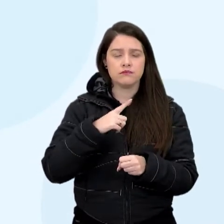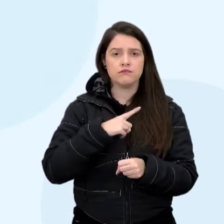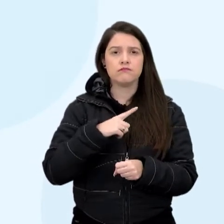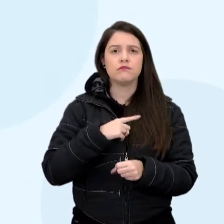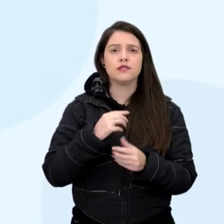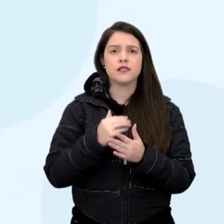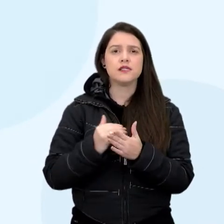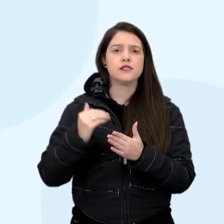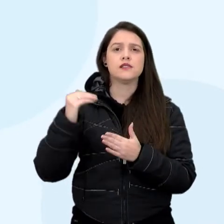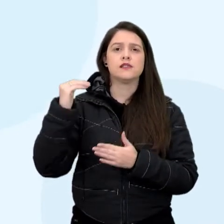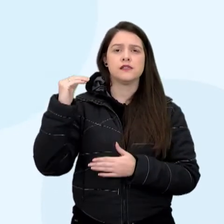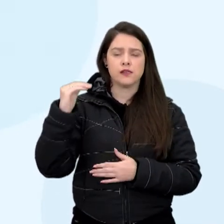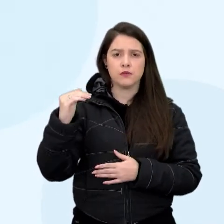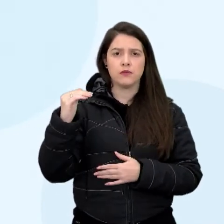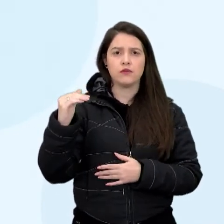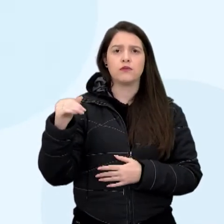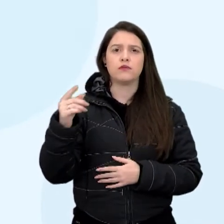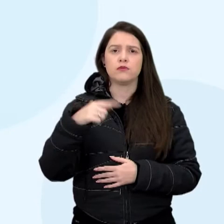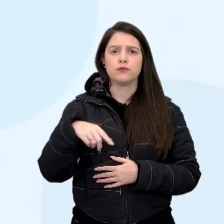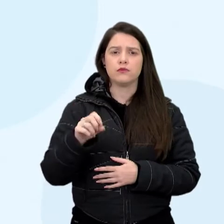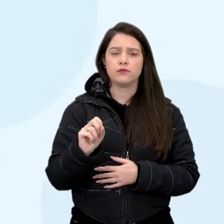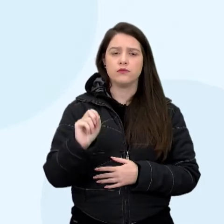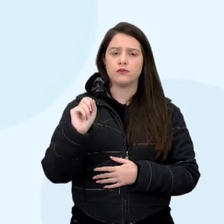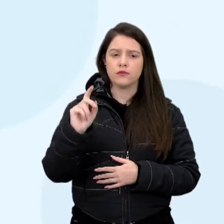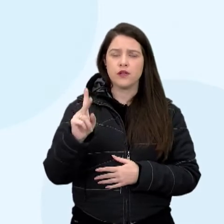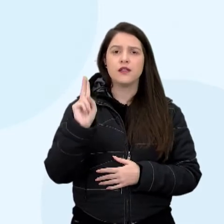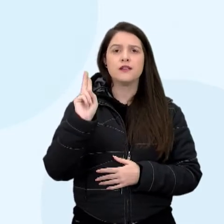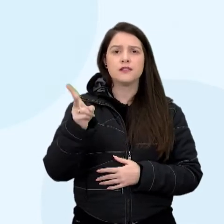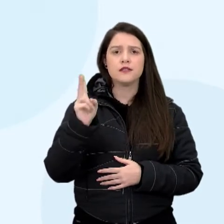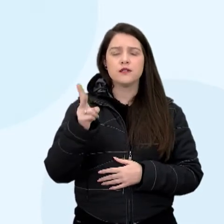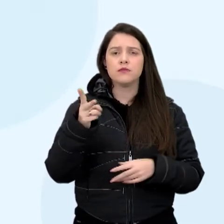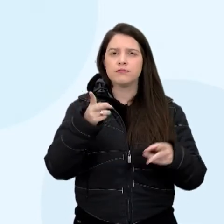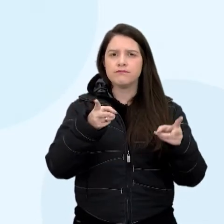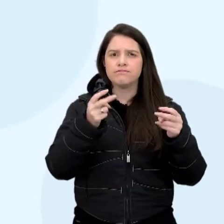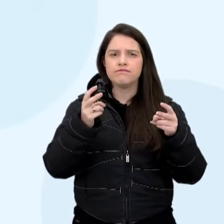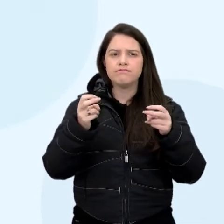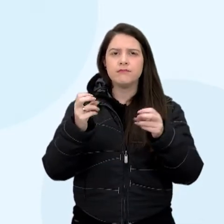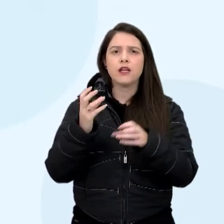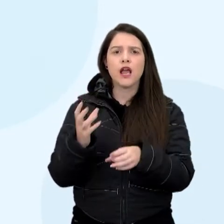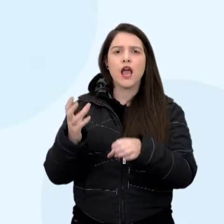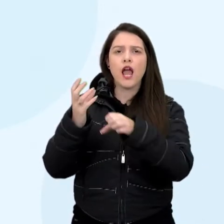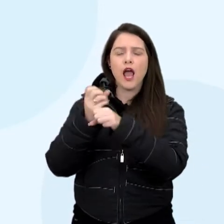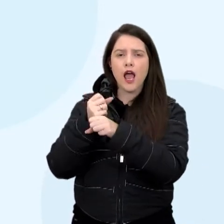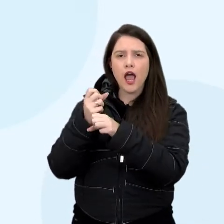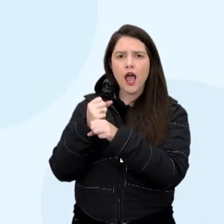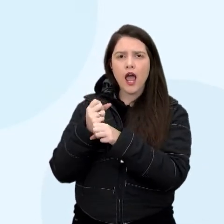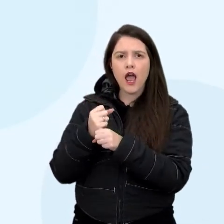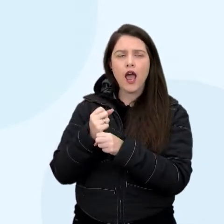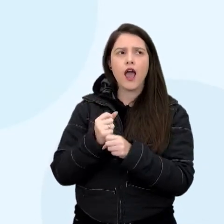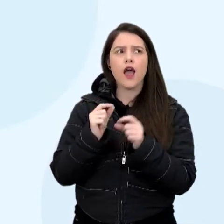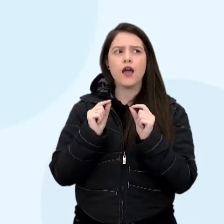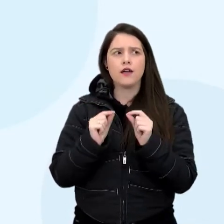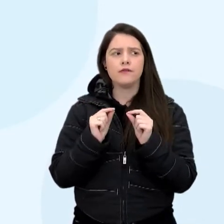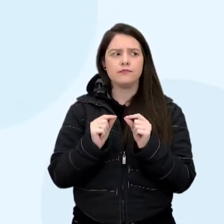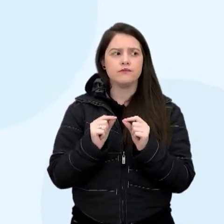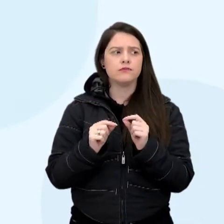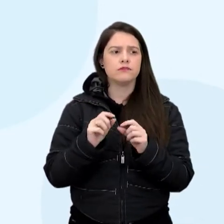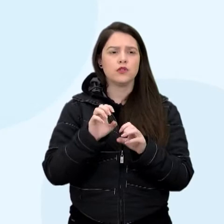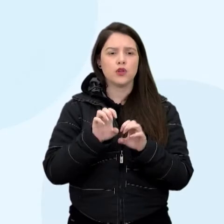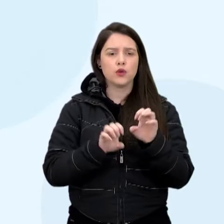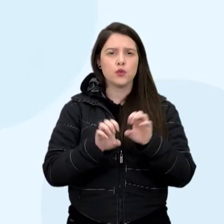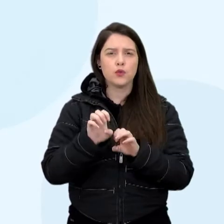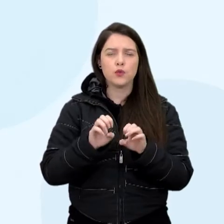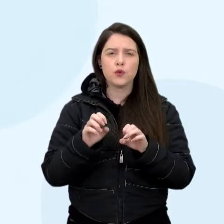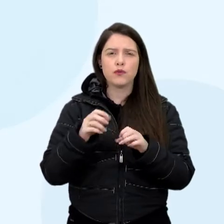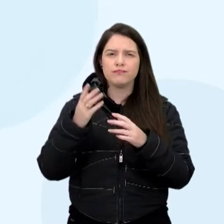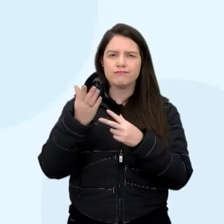sigma, tá ok? E aí o sigma ele vai indicar que você está somando, mas você está somando quem? O I são esses intervalos,